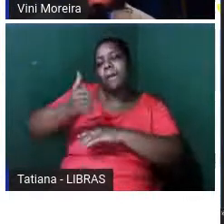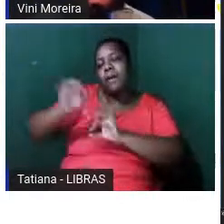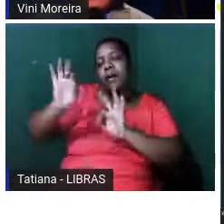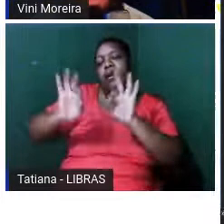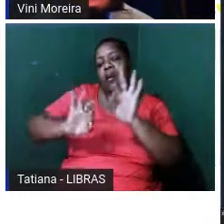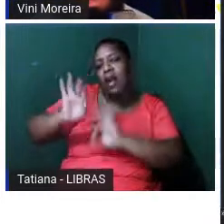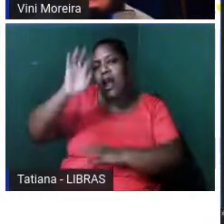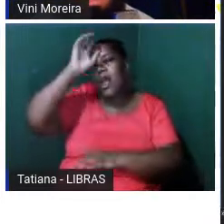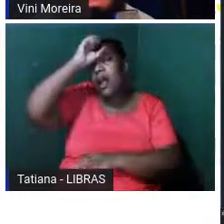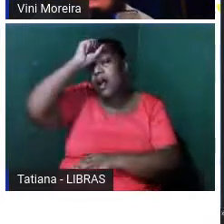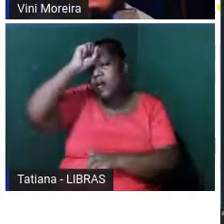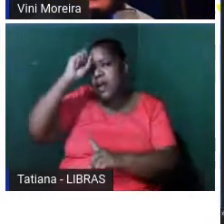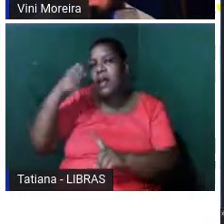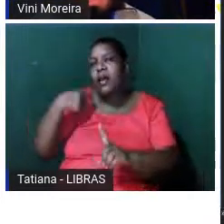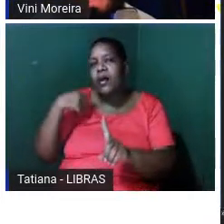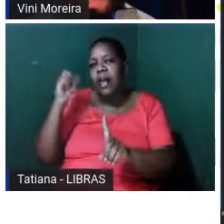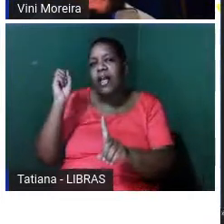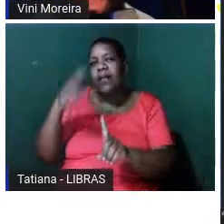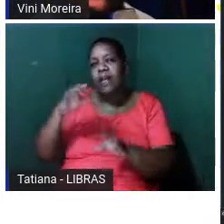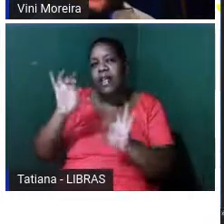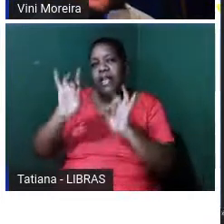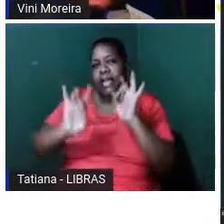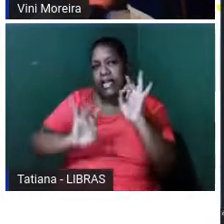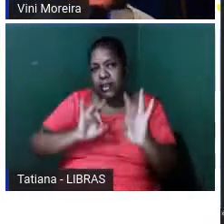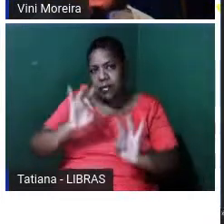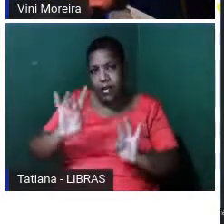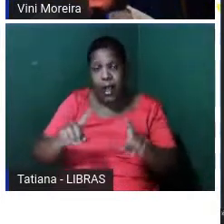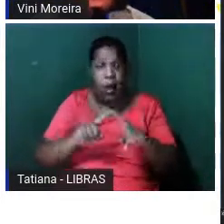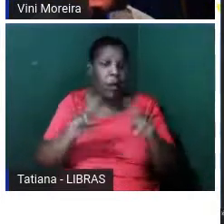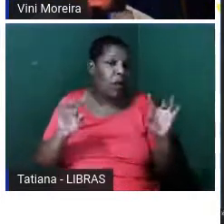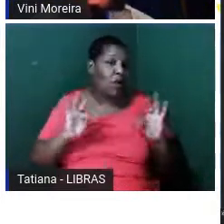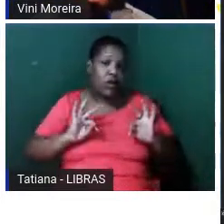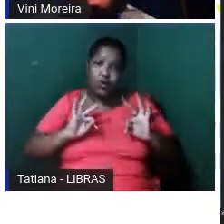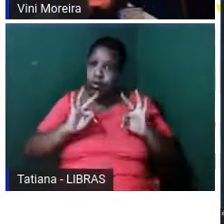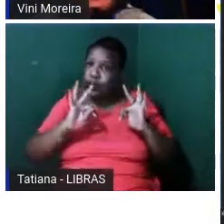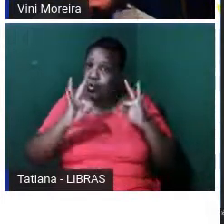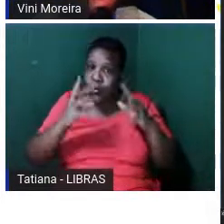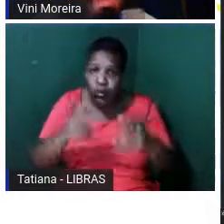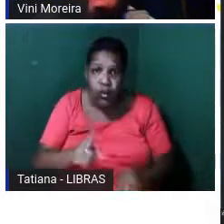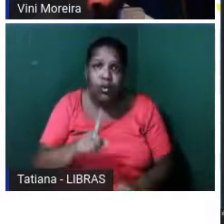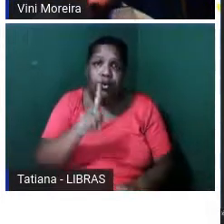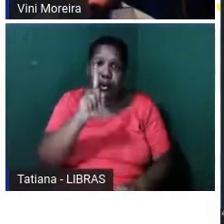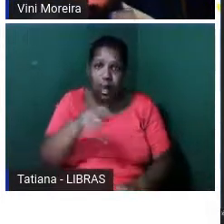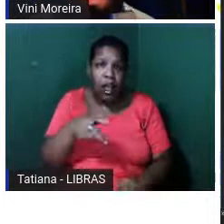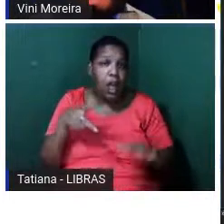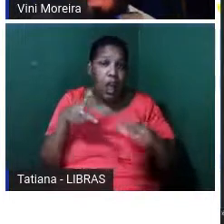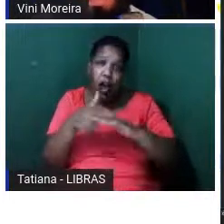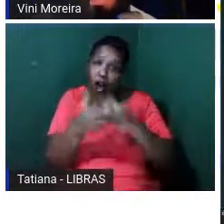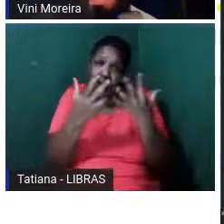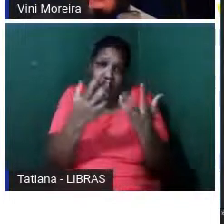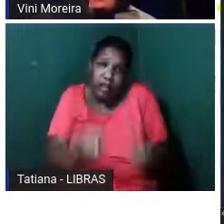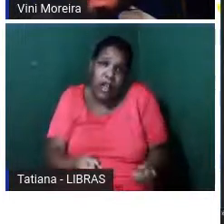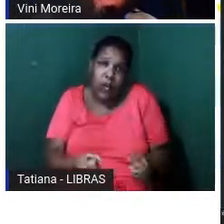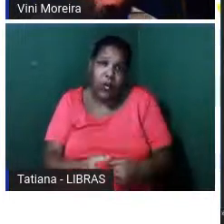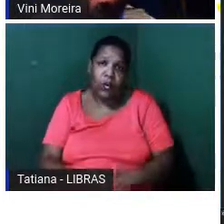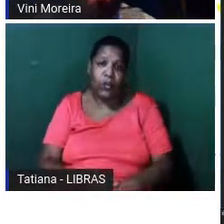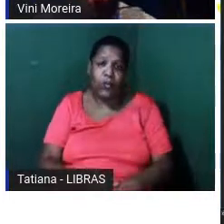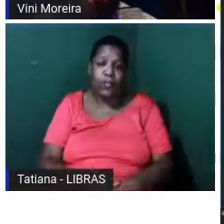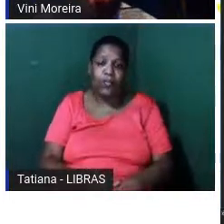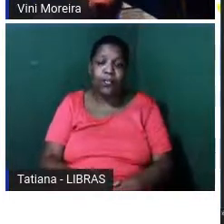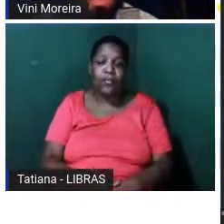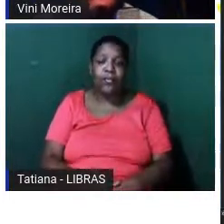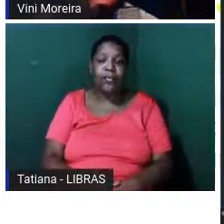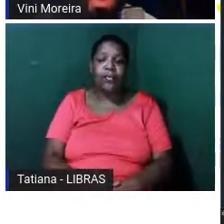foi aprendendo efeito especial a guarda tudo a seco E aí a